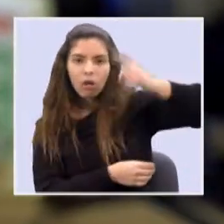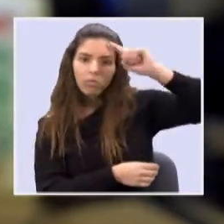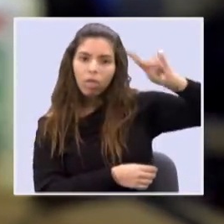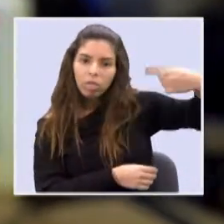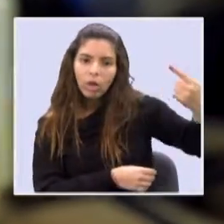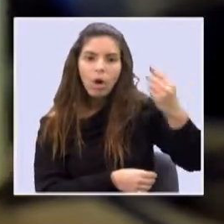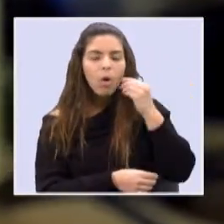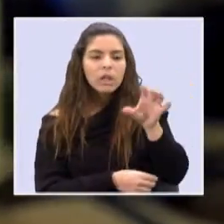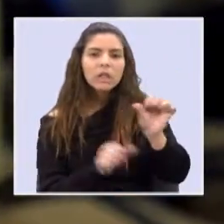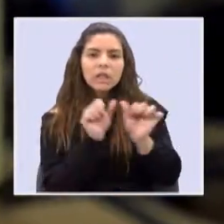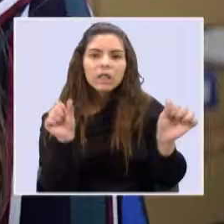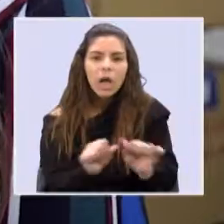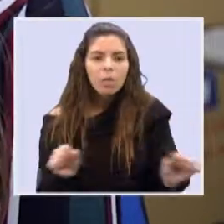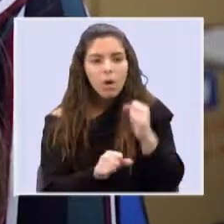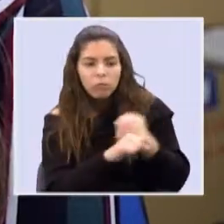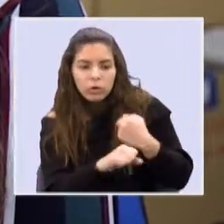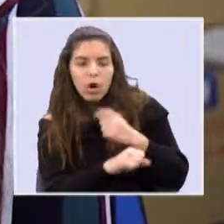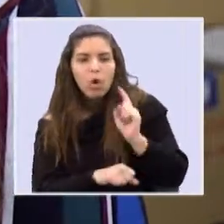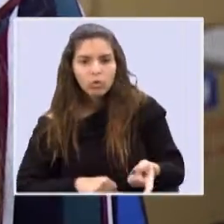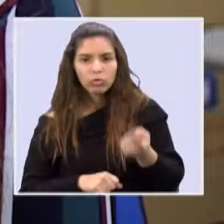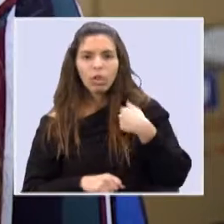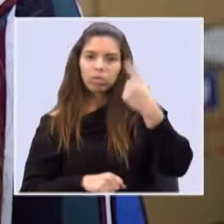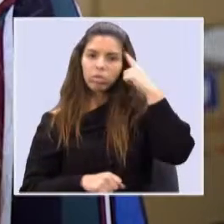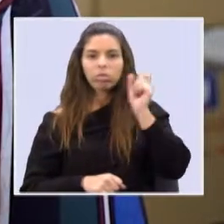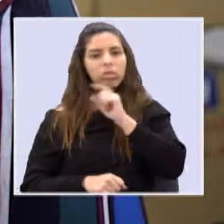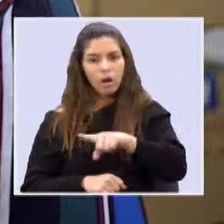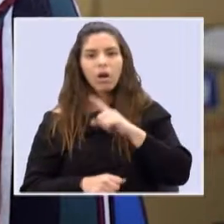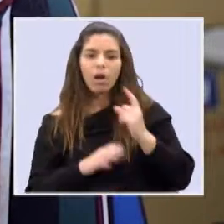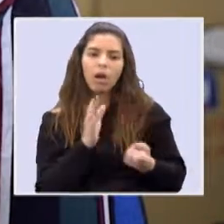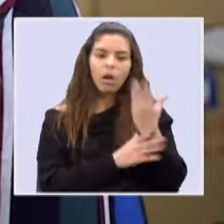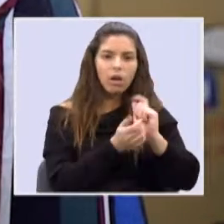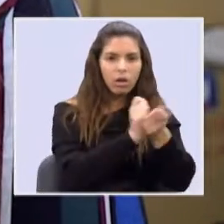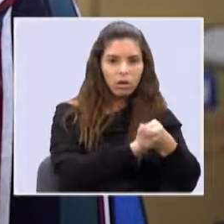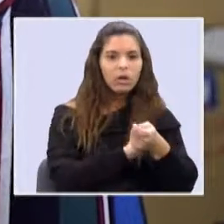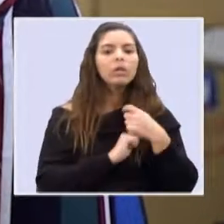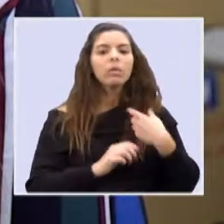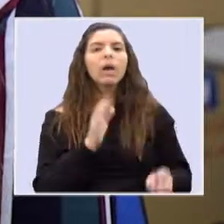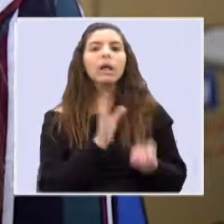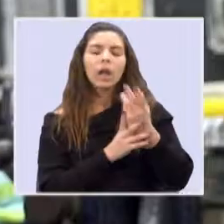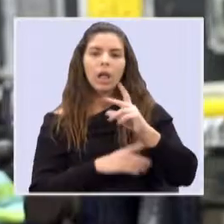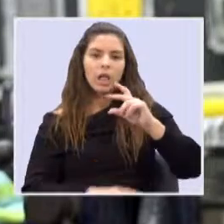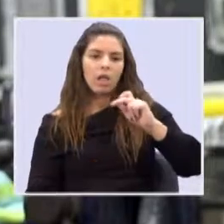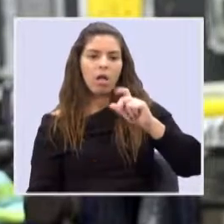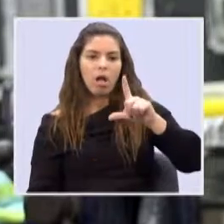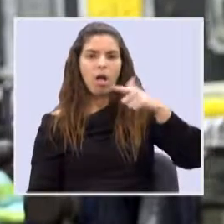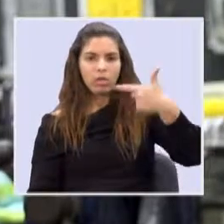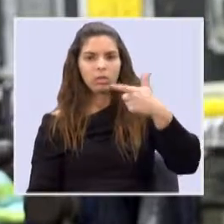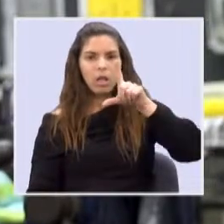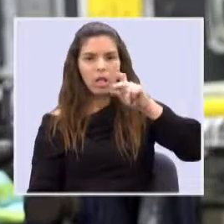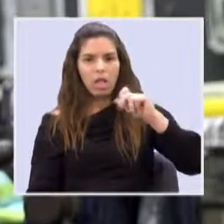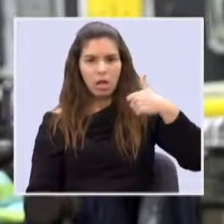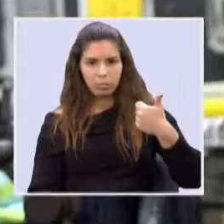funcionavam e como os sistemas operativos funcionavam. E como é que surge a oportunidade e a ideia de criar o AltLab? O